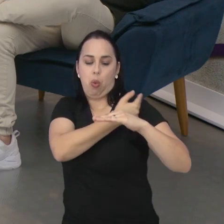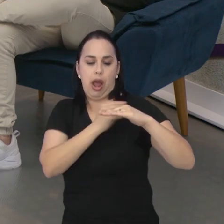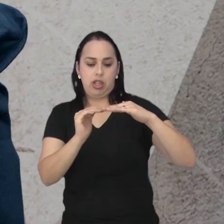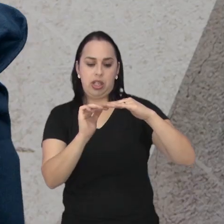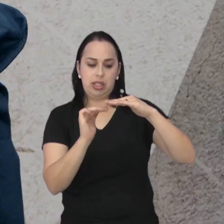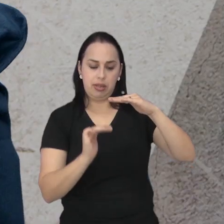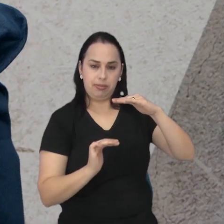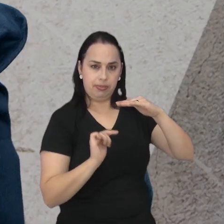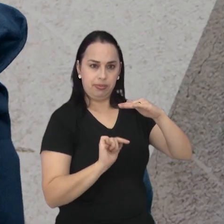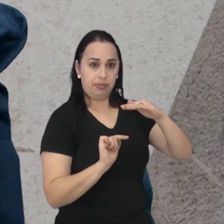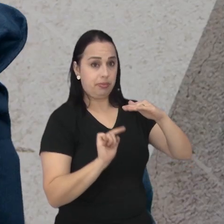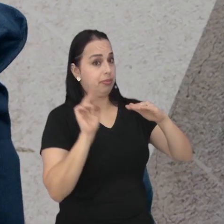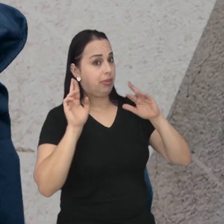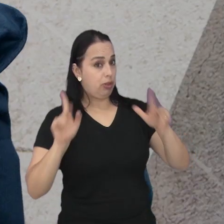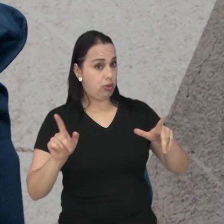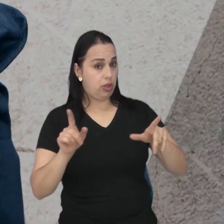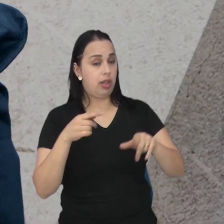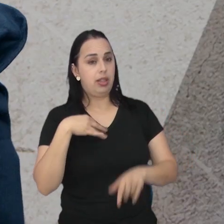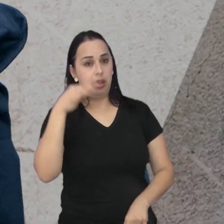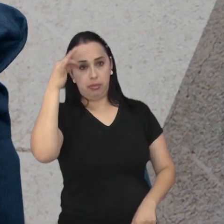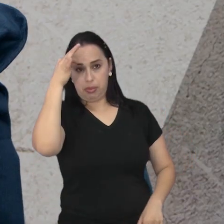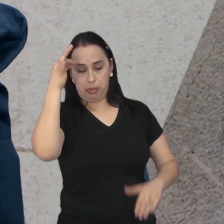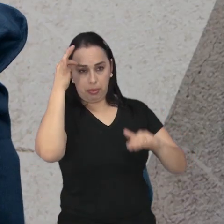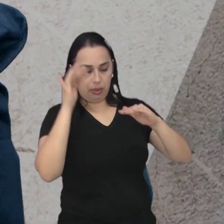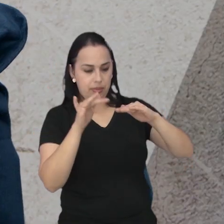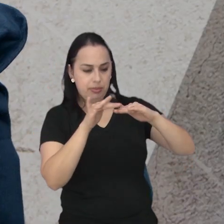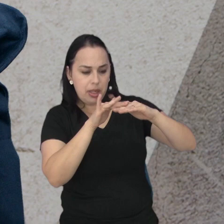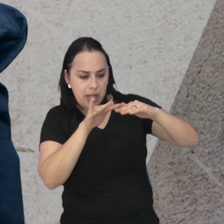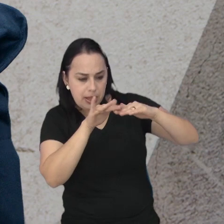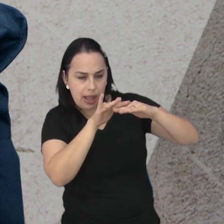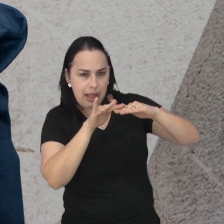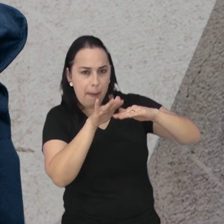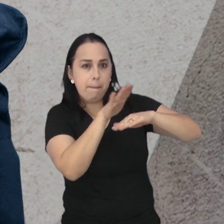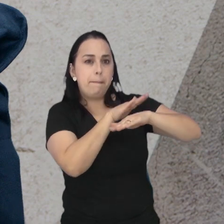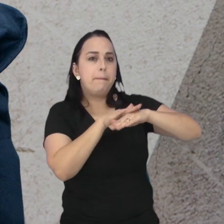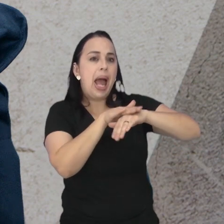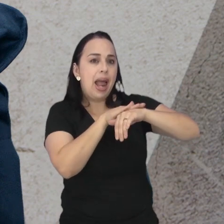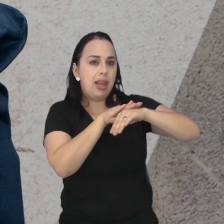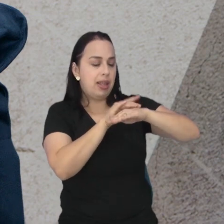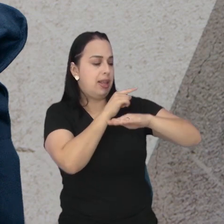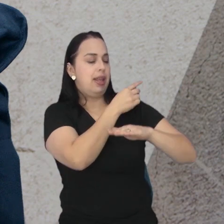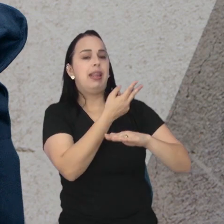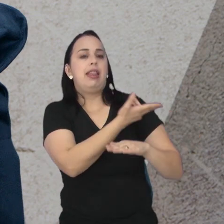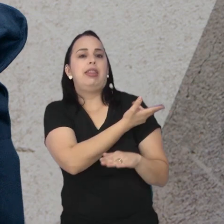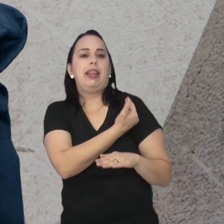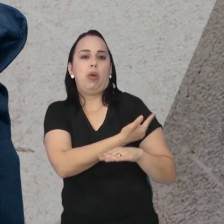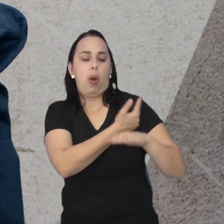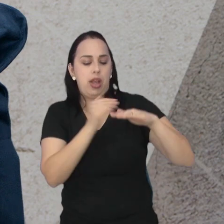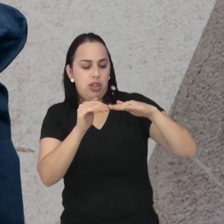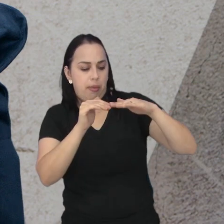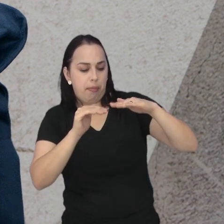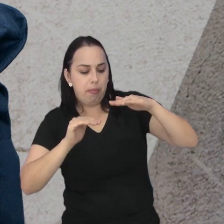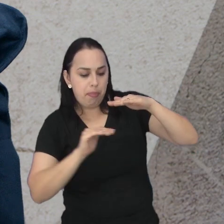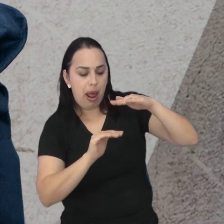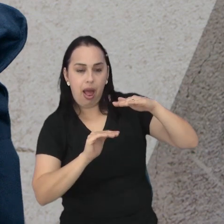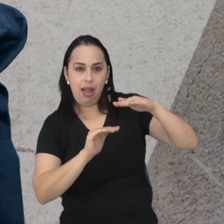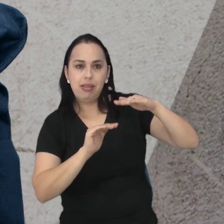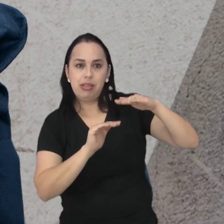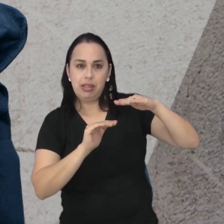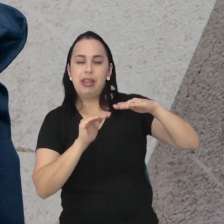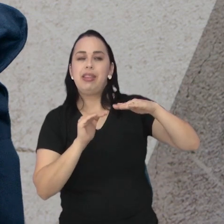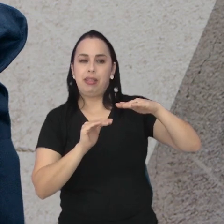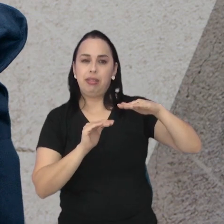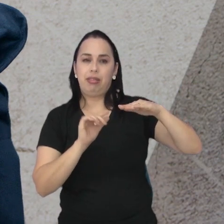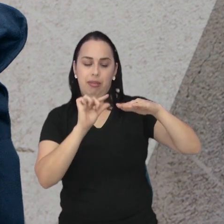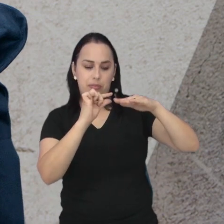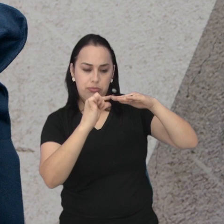diferencia tatuagem de micropigmentação. Tatuagem a gente sabe que vai um pouquinho mais lá para baixo, por isso que é importante conhecer um pouco da fisiologia